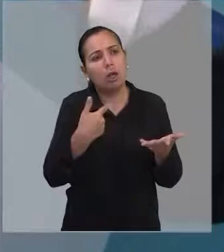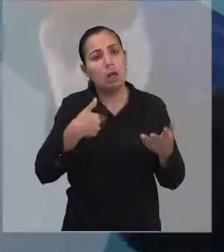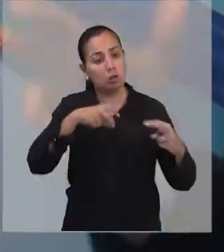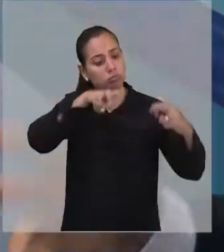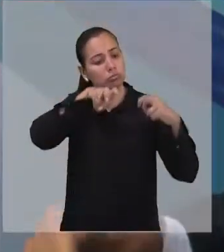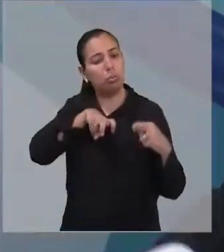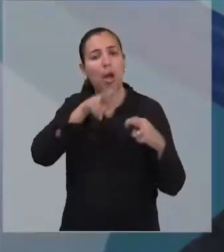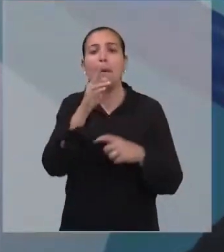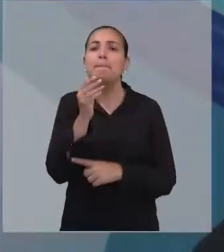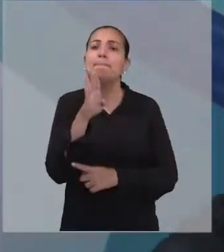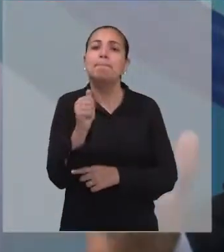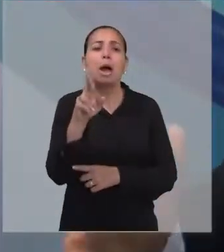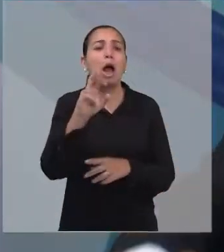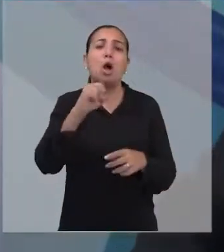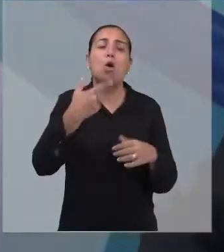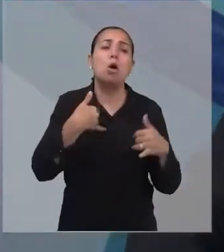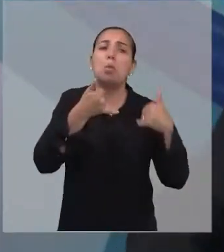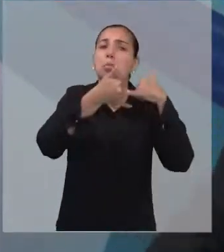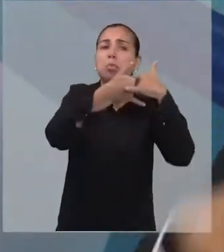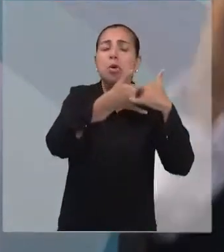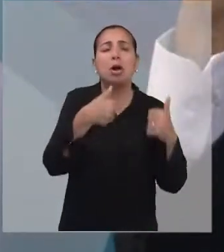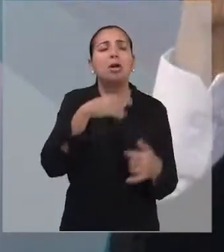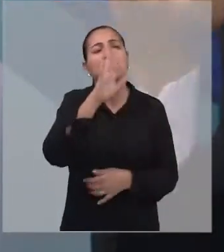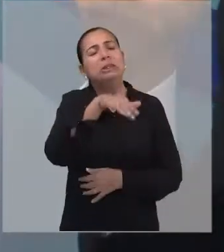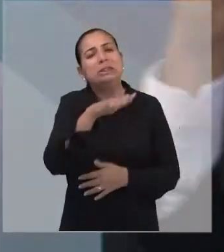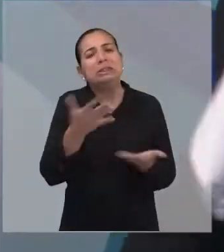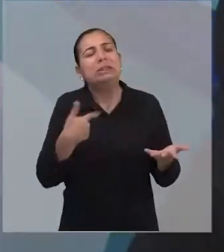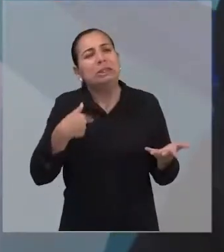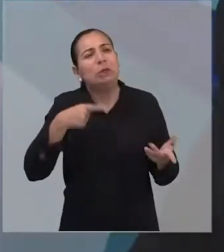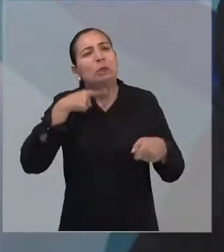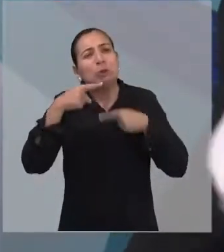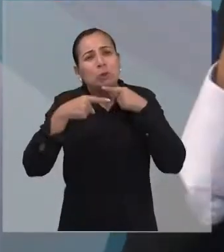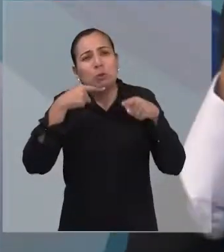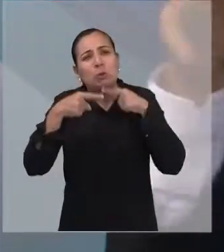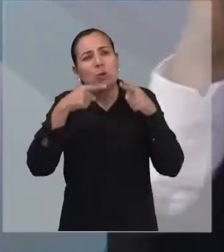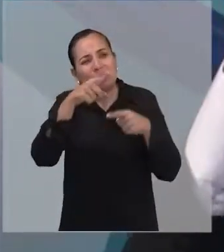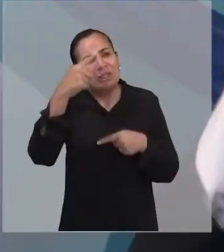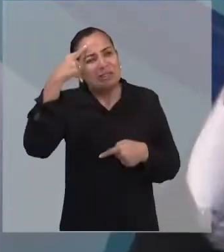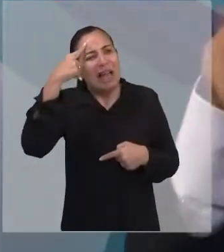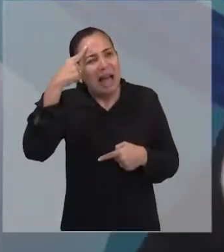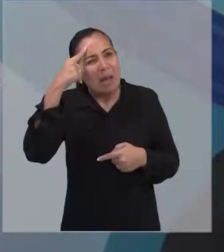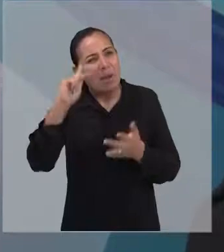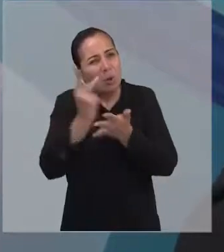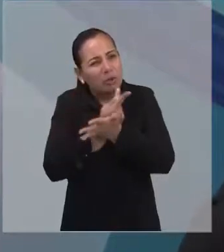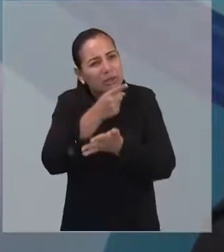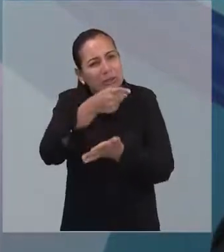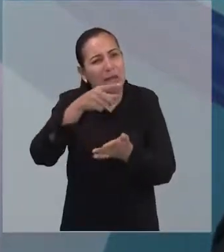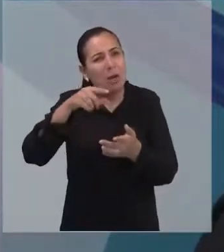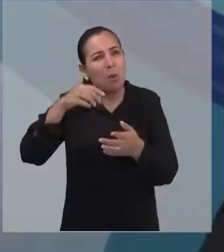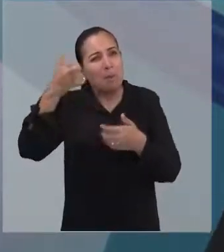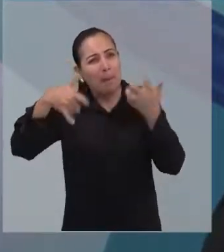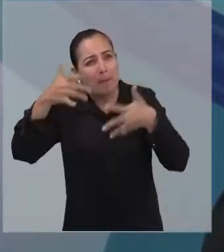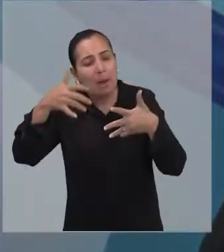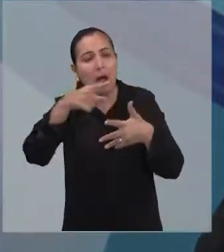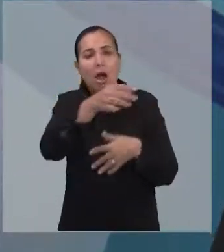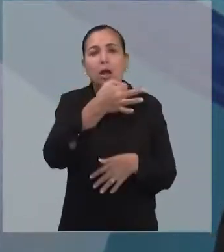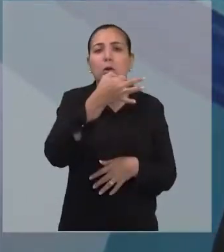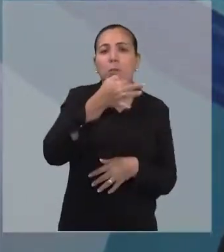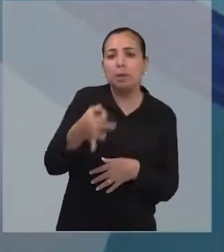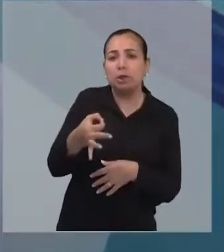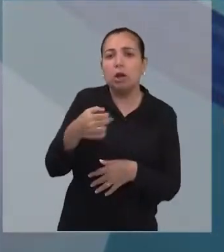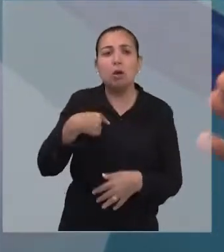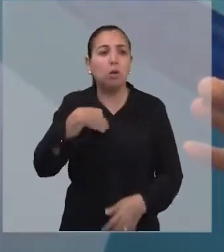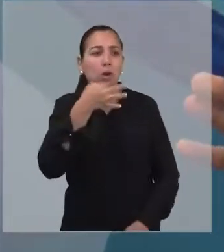bebendo ou falando por telefone, eu digo para você, Arnaldo, rapaz, eu tenho uma dúvidazinha quanto aquilo, assim e tal, e você dá a sua opinião que também não está